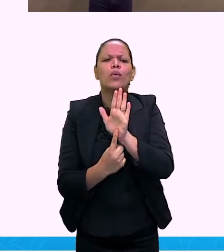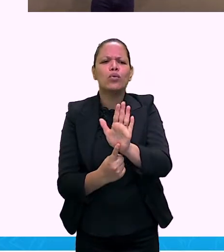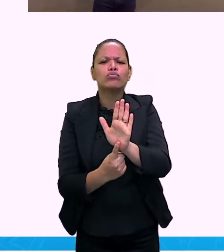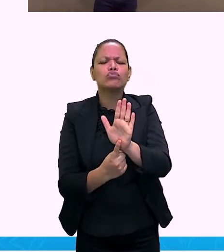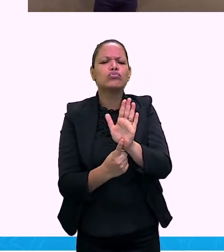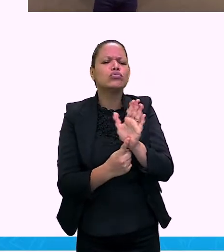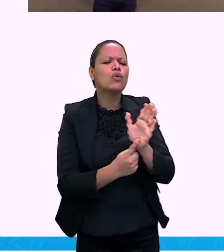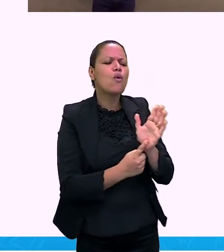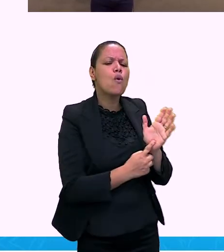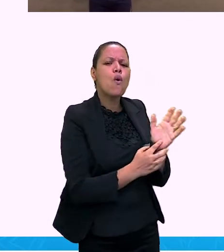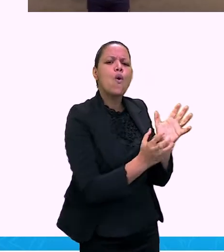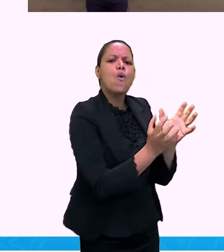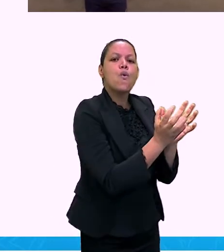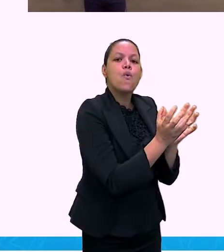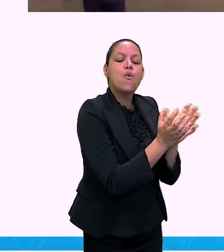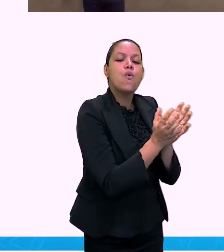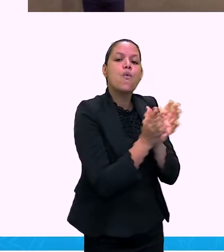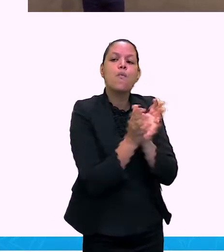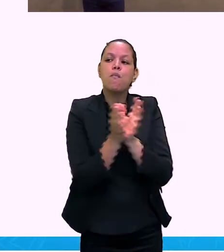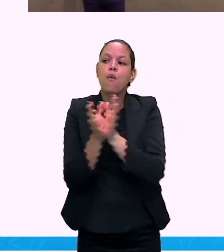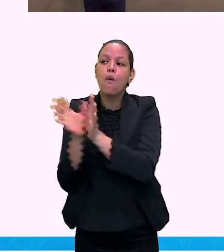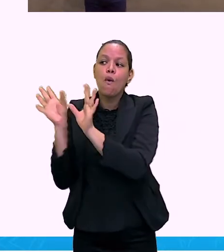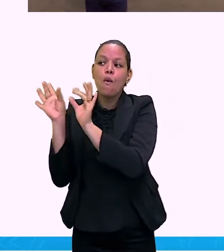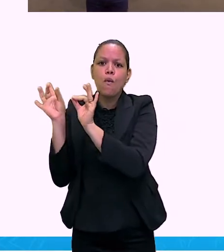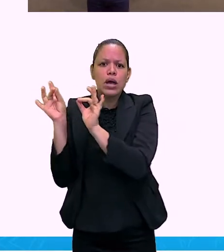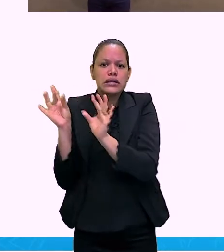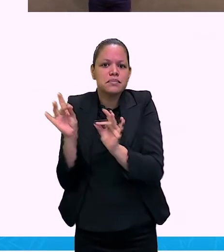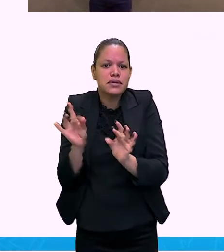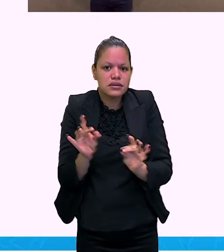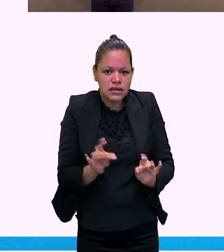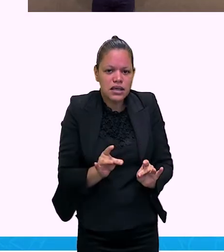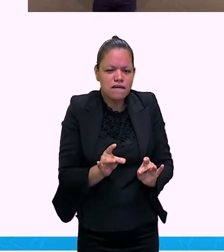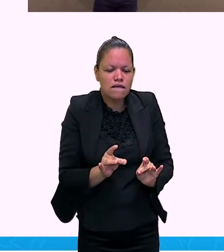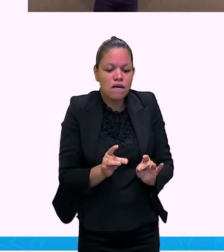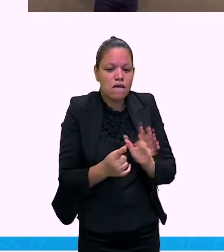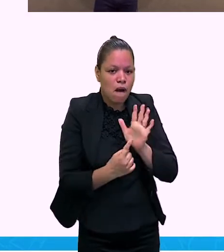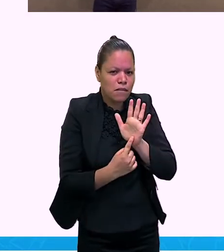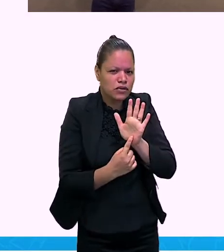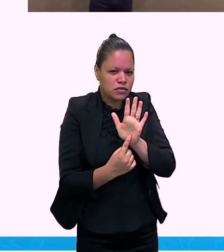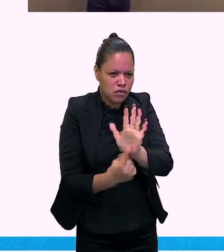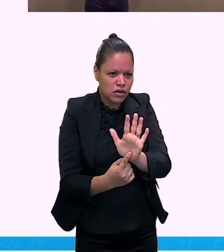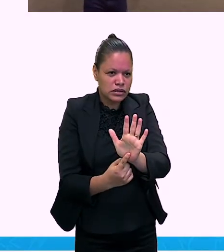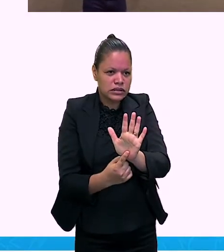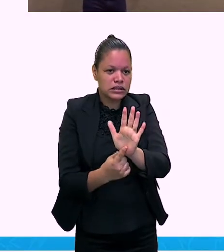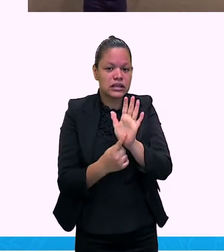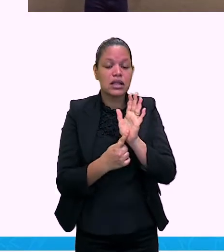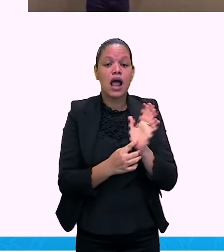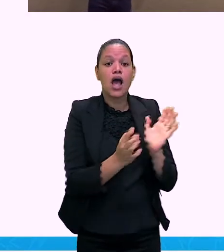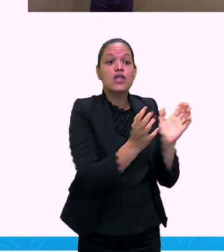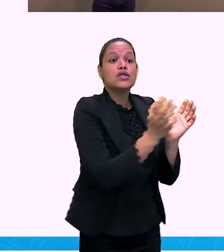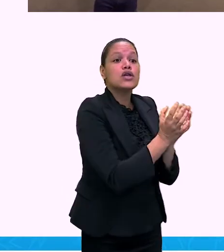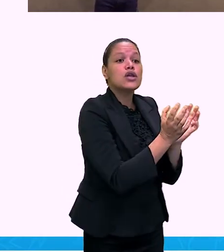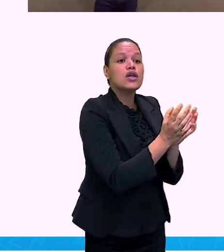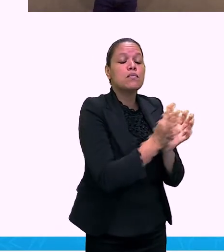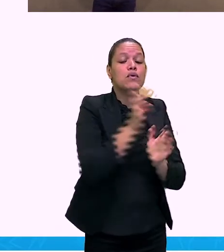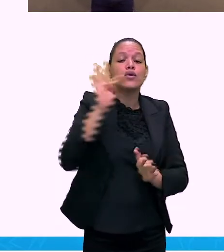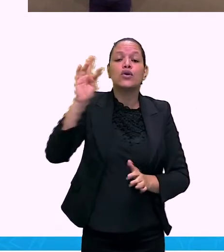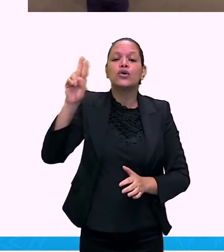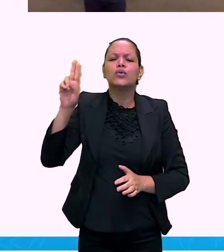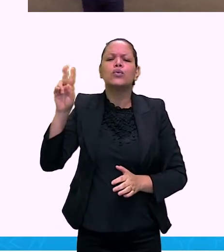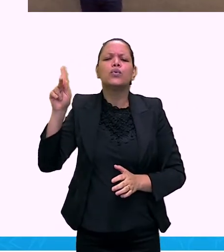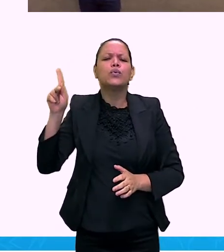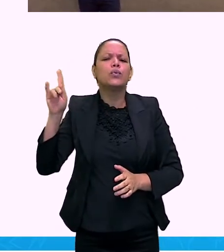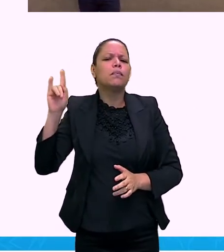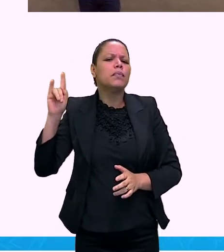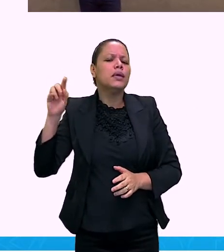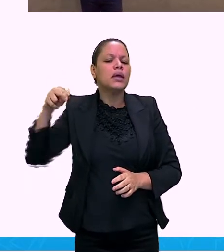específica, nós vamos falar um pouquinho desses costumes e a origem dos tupinambás, a tribo dos